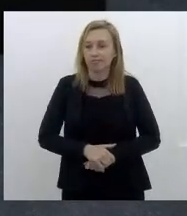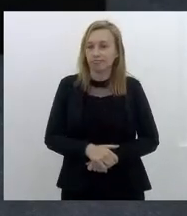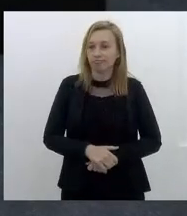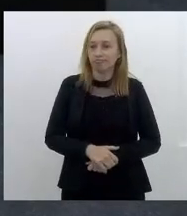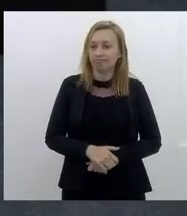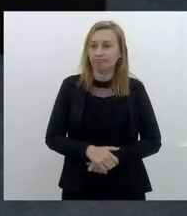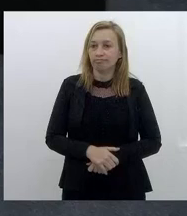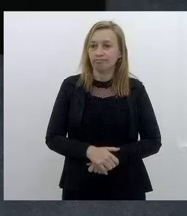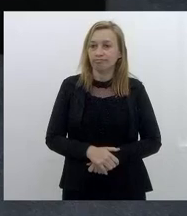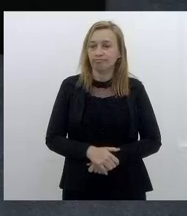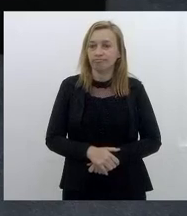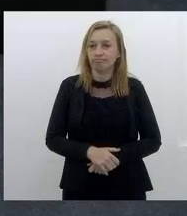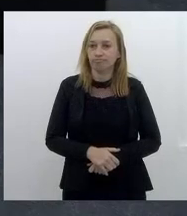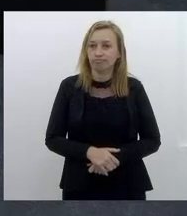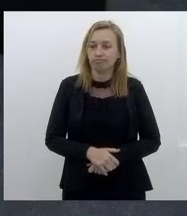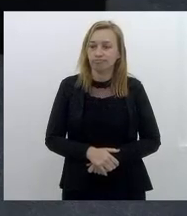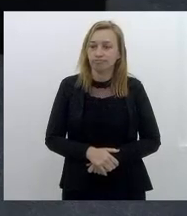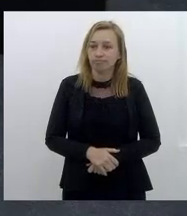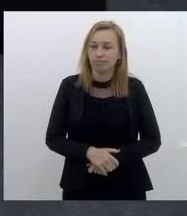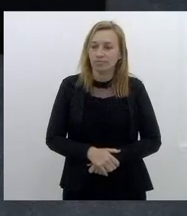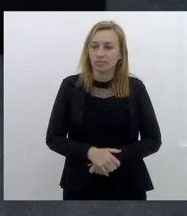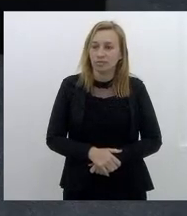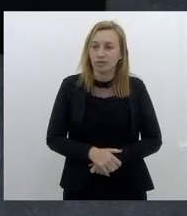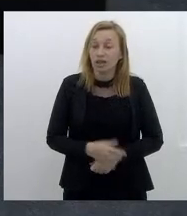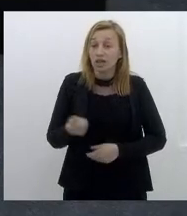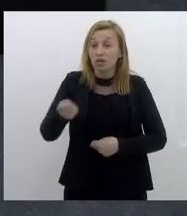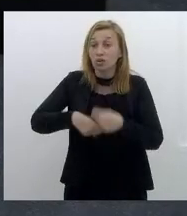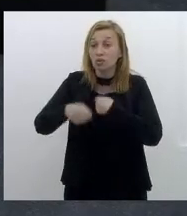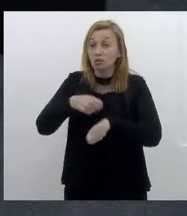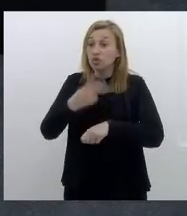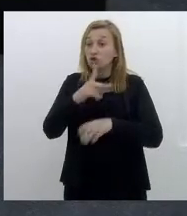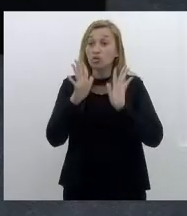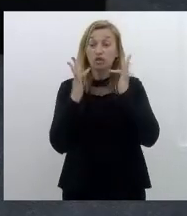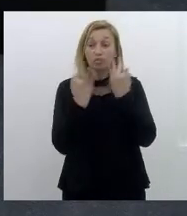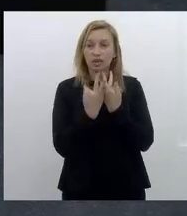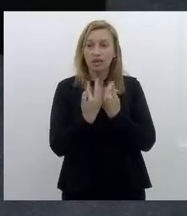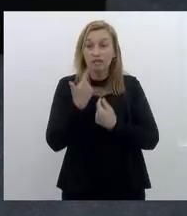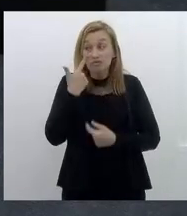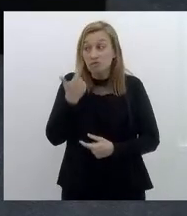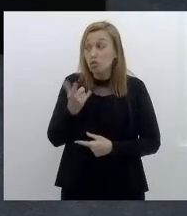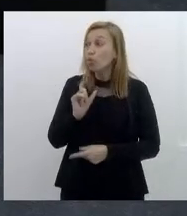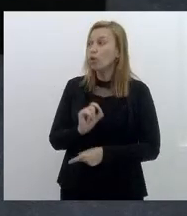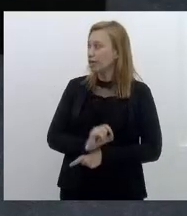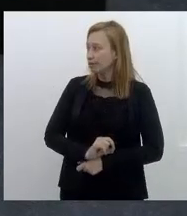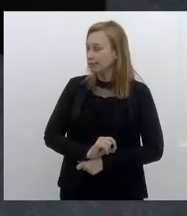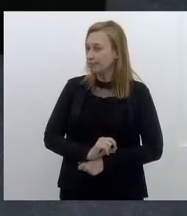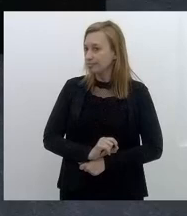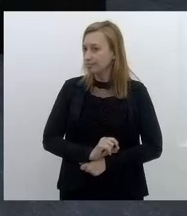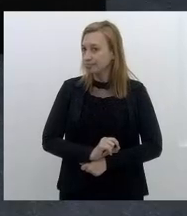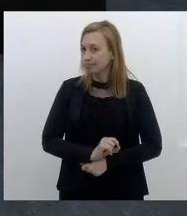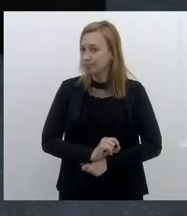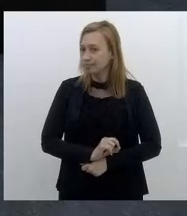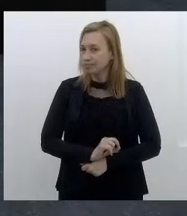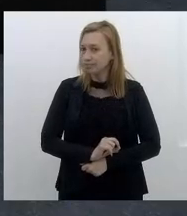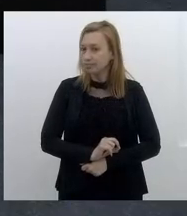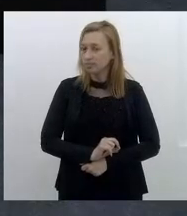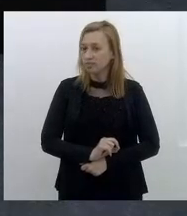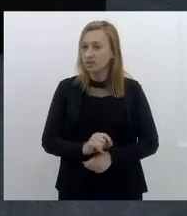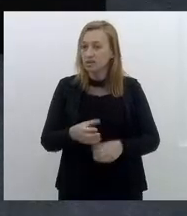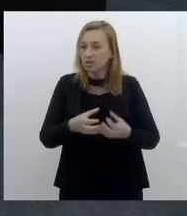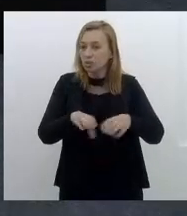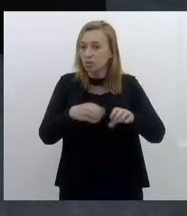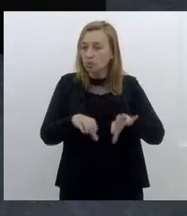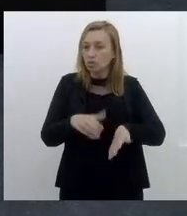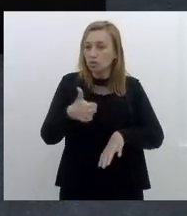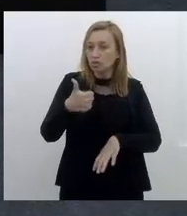que diante da situação econômica de suas famílias se viram tremidas ou fazer um concurso